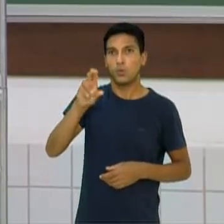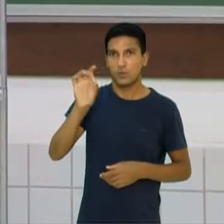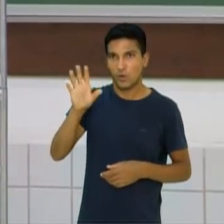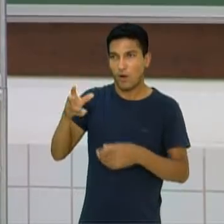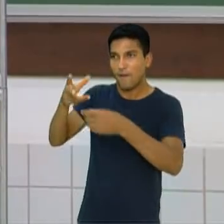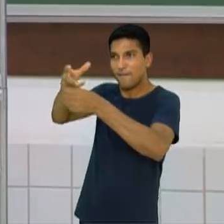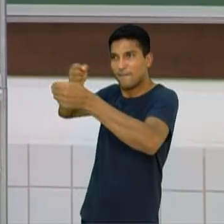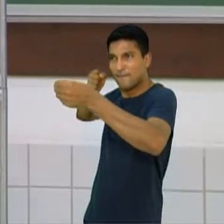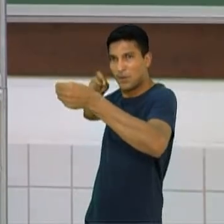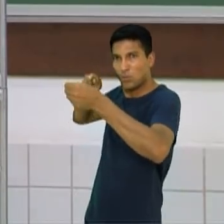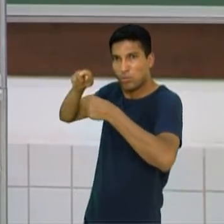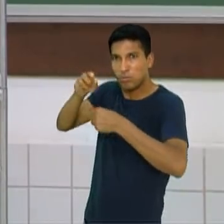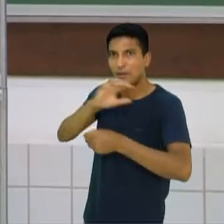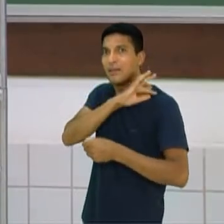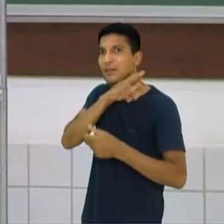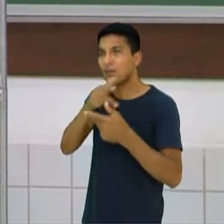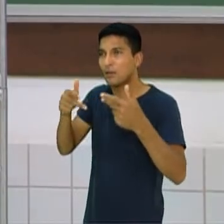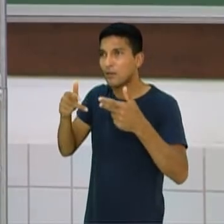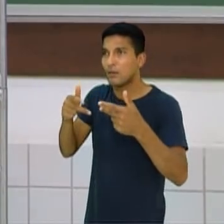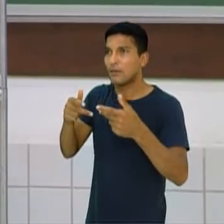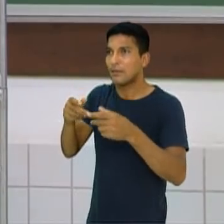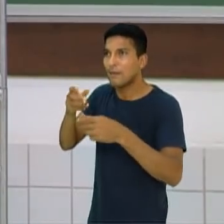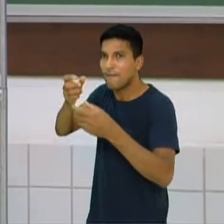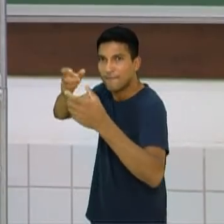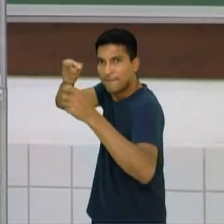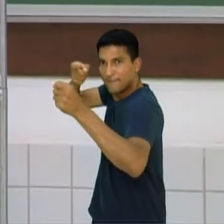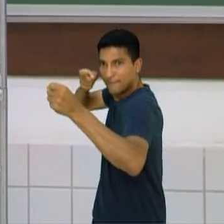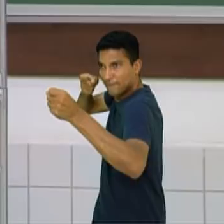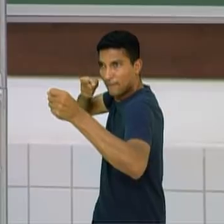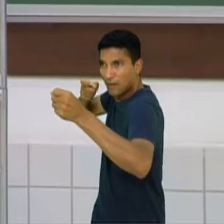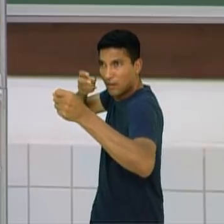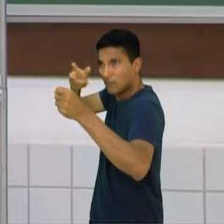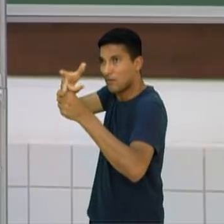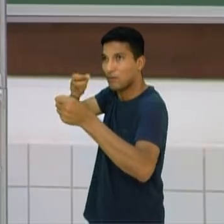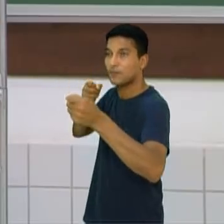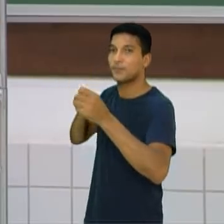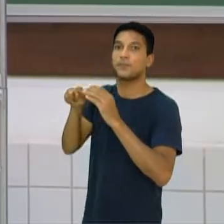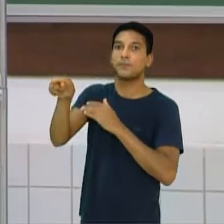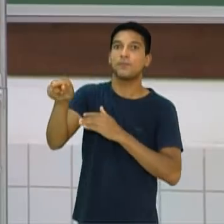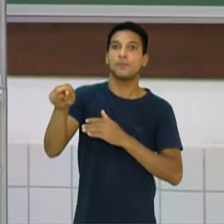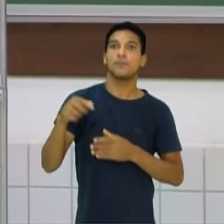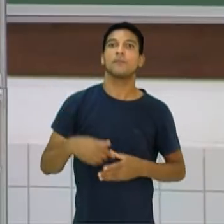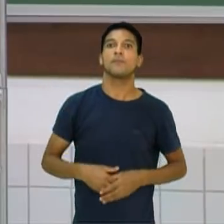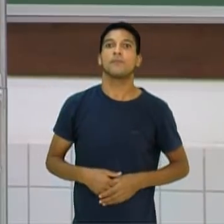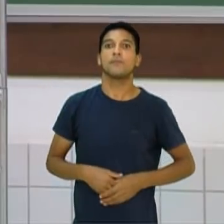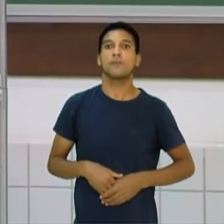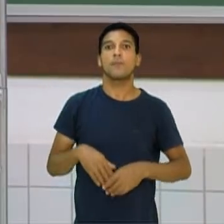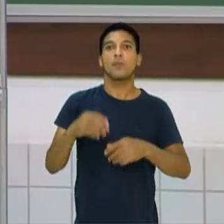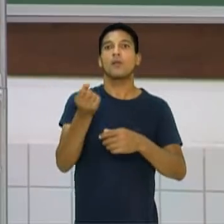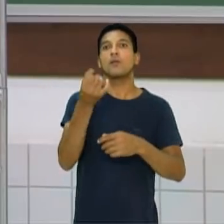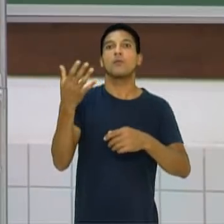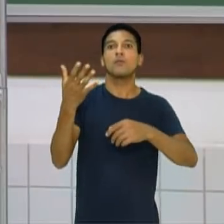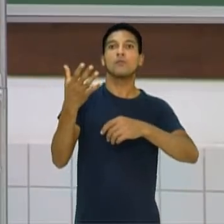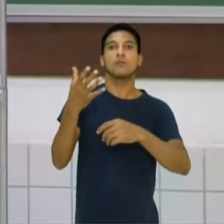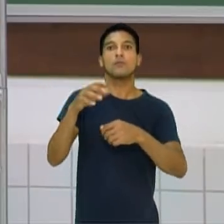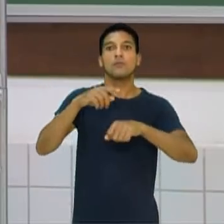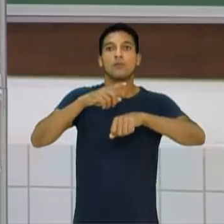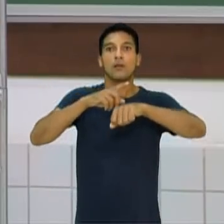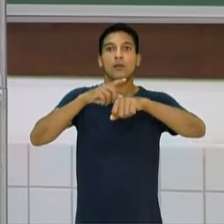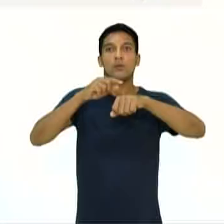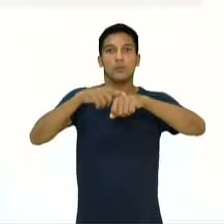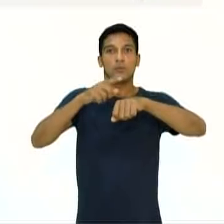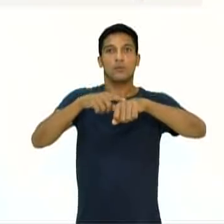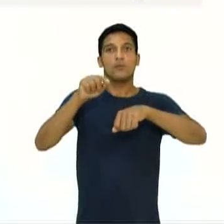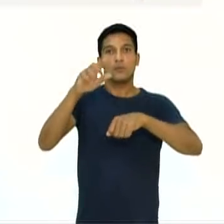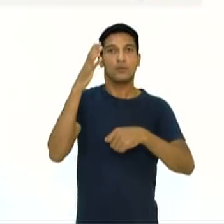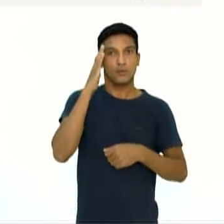foi utilizado nas guerras como arma, apenas como um instrumento de caça. Vocês terão aí um tempinho para